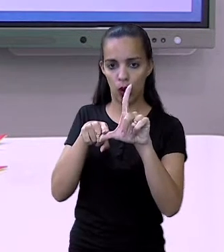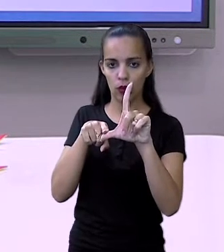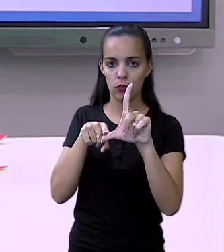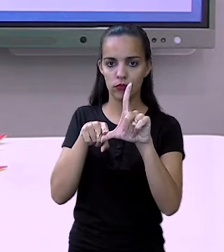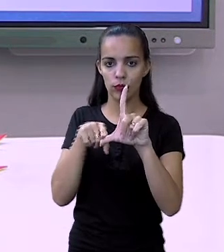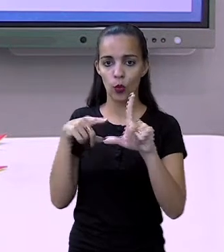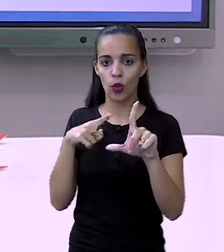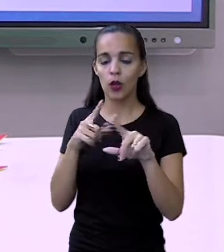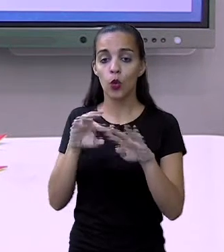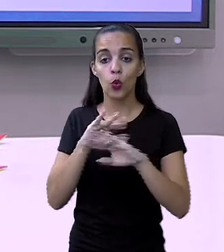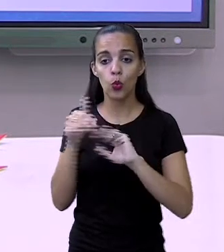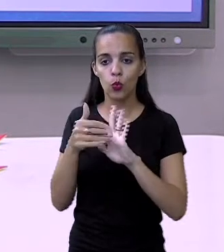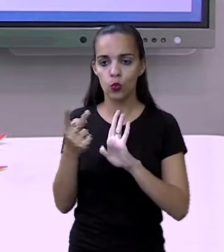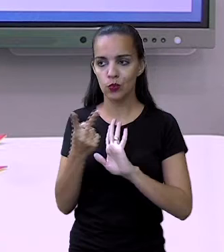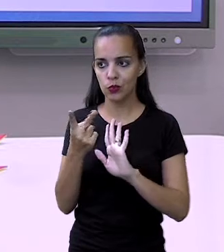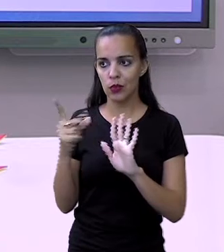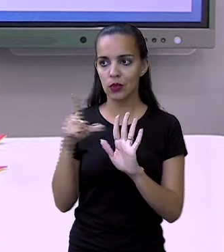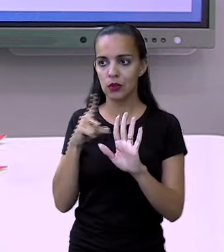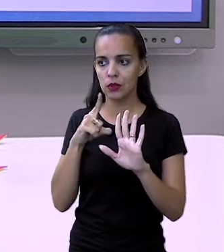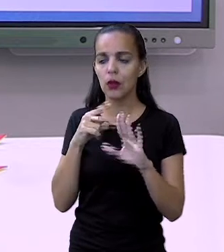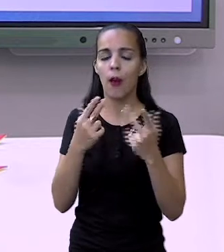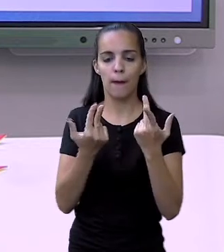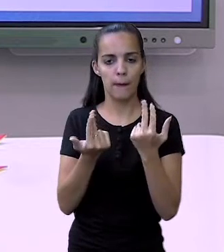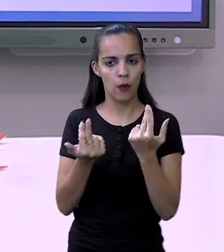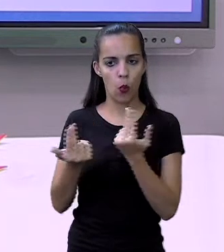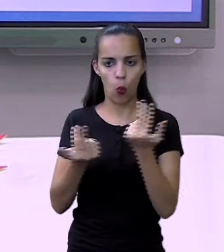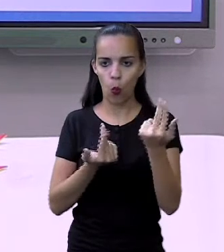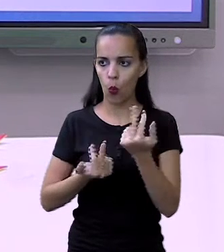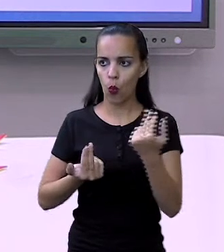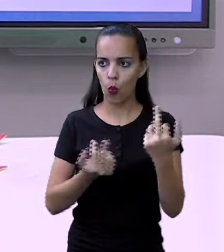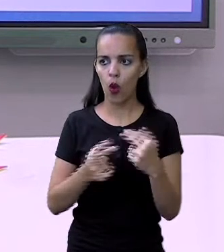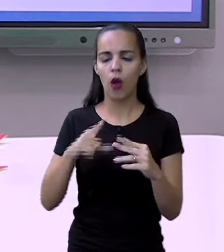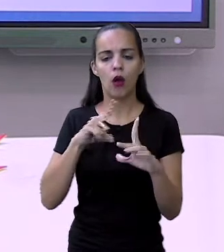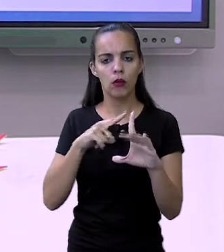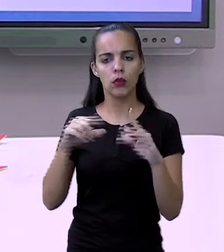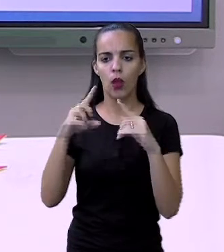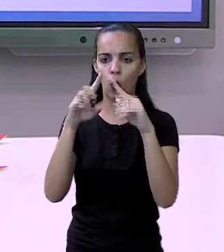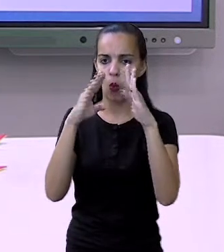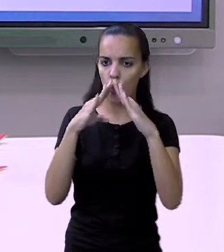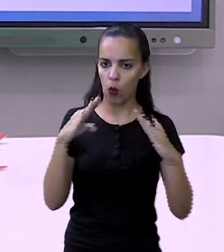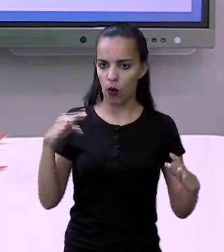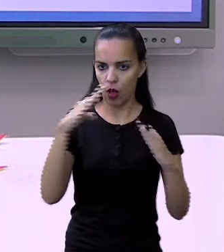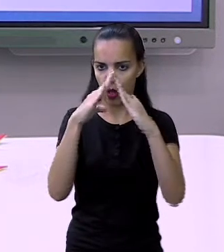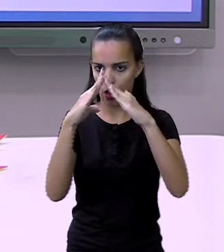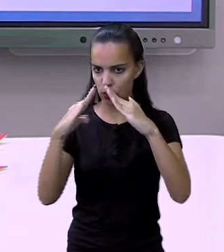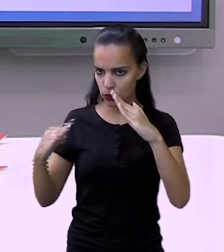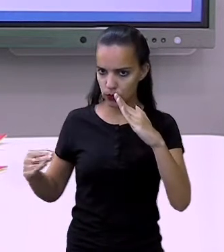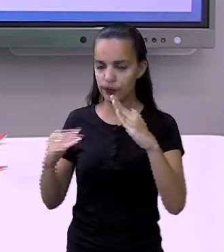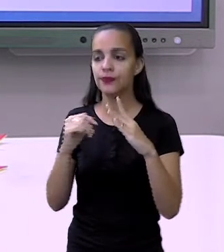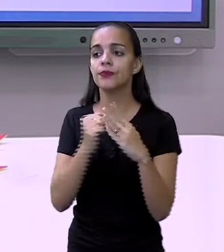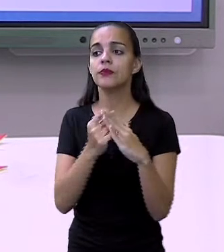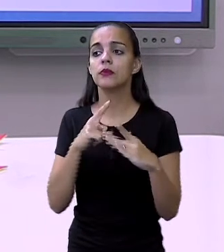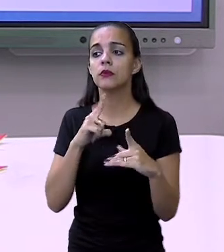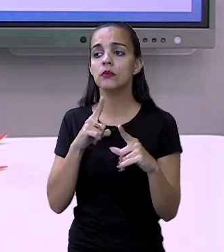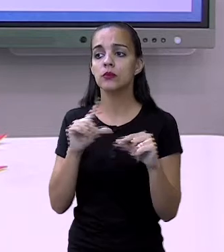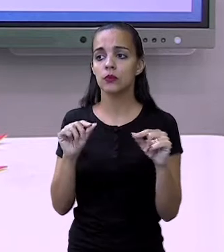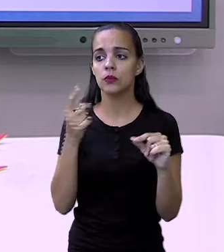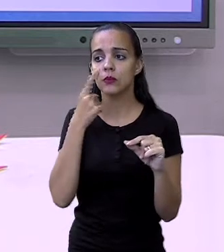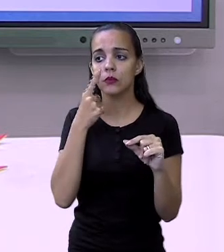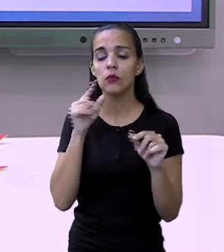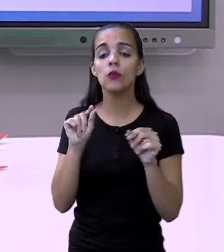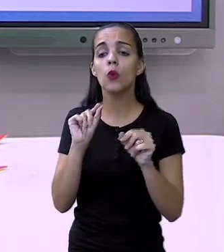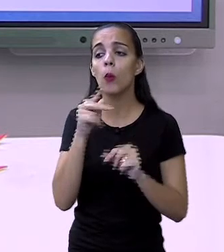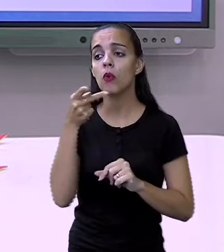lados. Aqui, da mesma forma, este lado igual a este. Também tem um ângulo. Então, o que eu